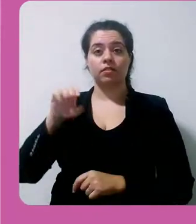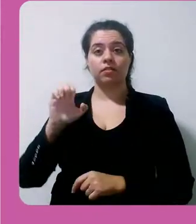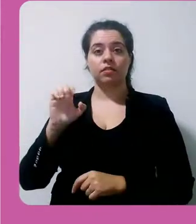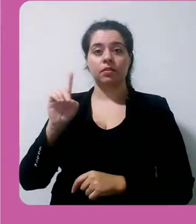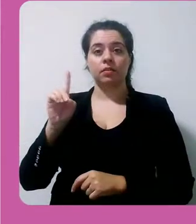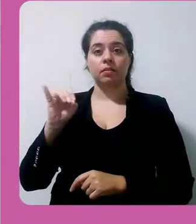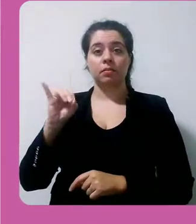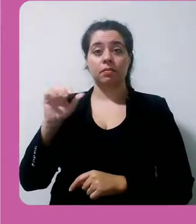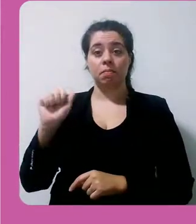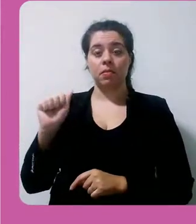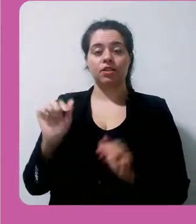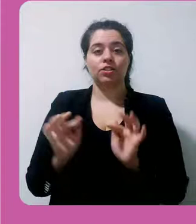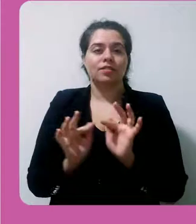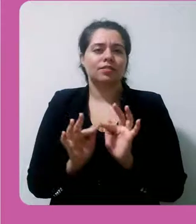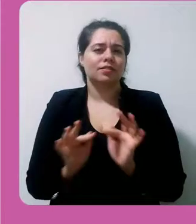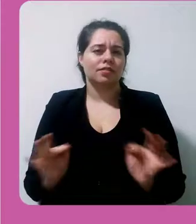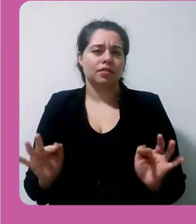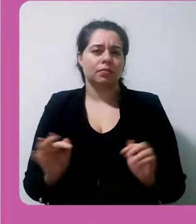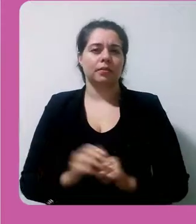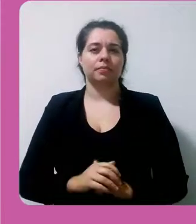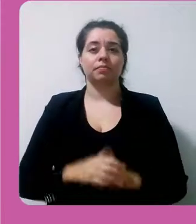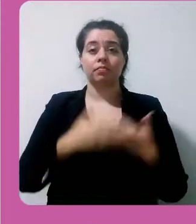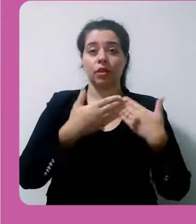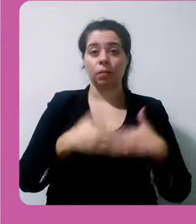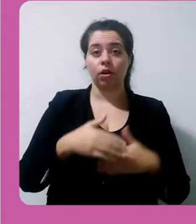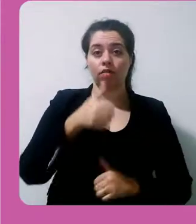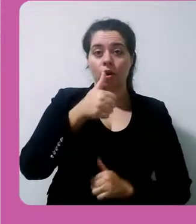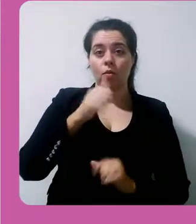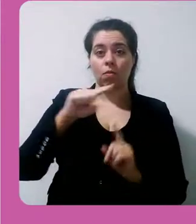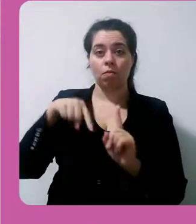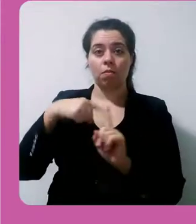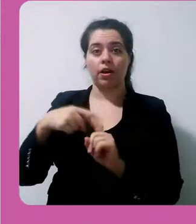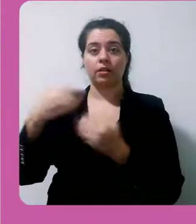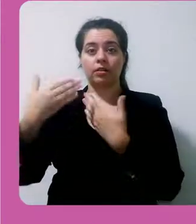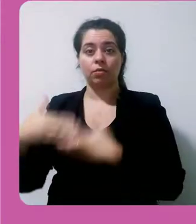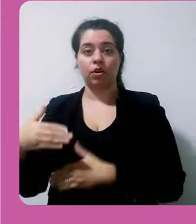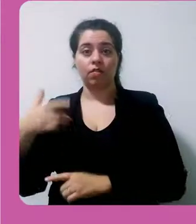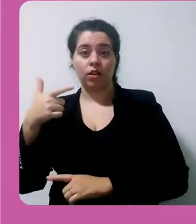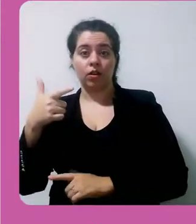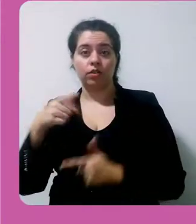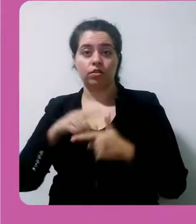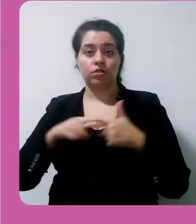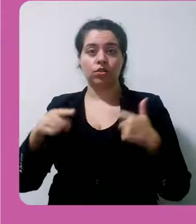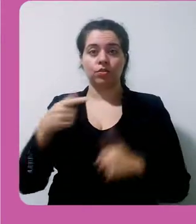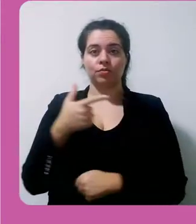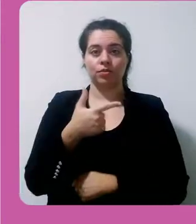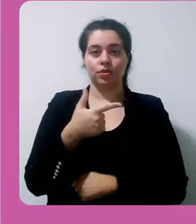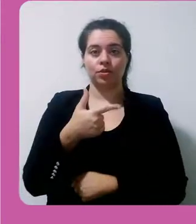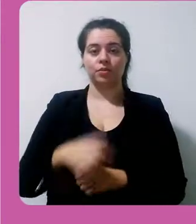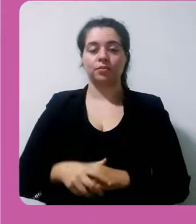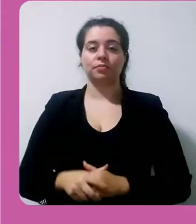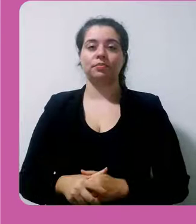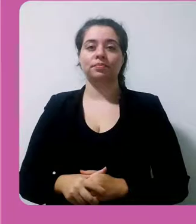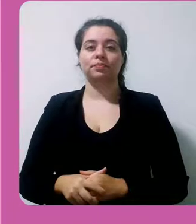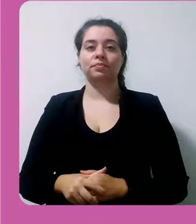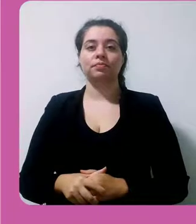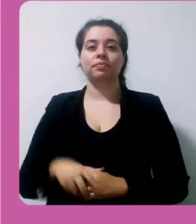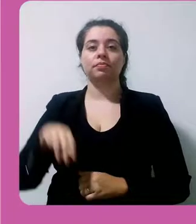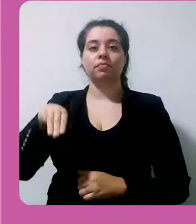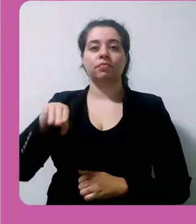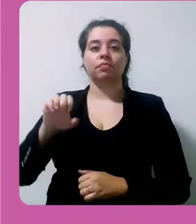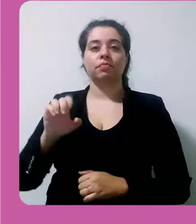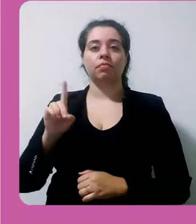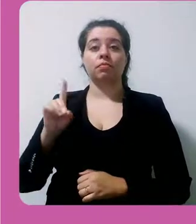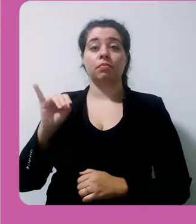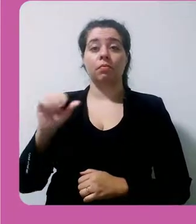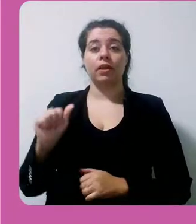por 2. Então, a média simples, as duas notas, então, valem 50% da nota total. E vou